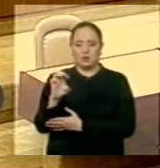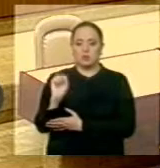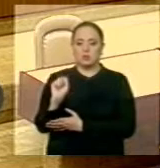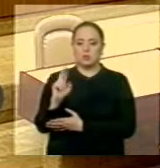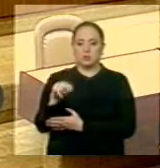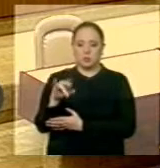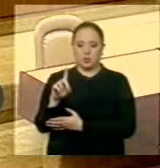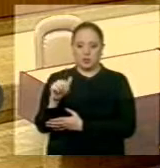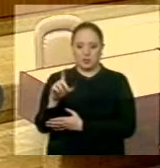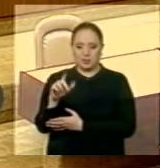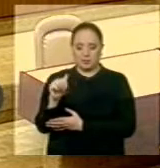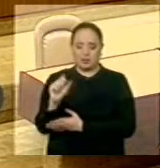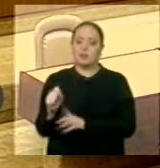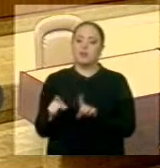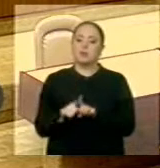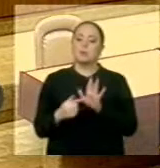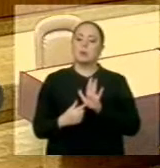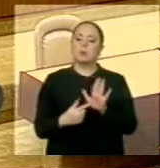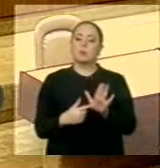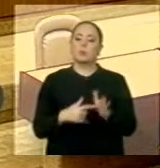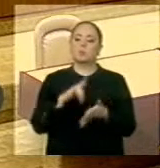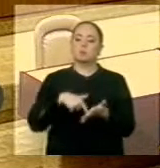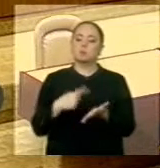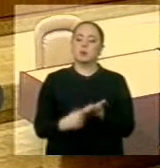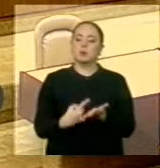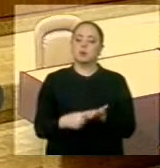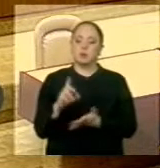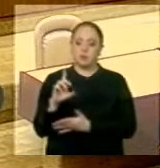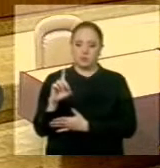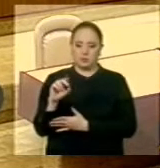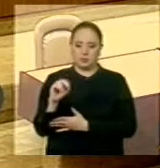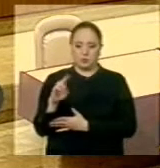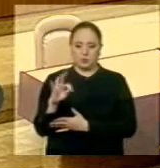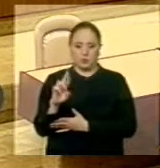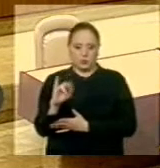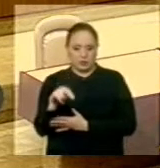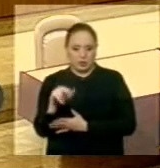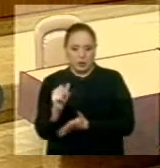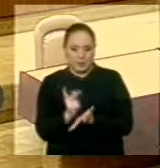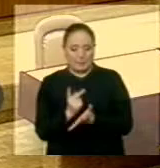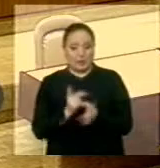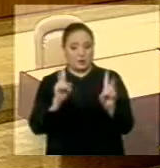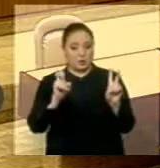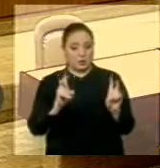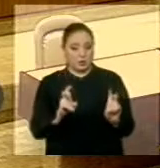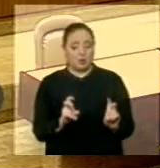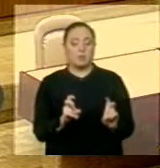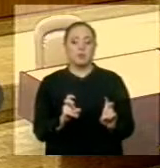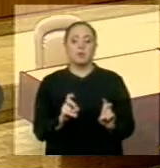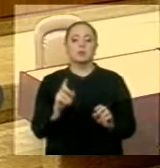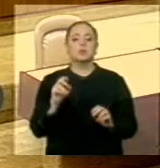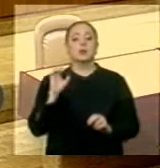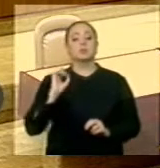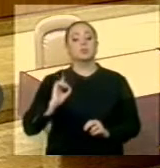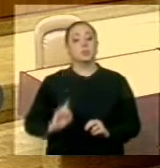Ambiente Urbano, trago à colação doutrina sobre esta matéria, tratando do